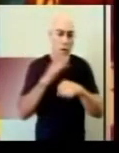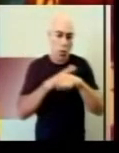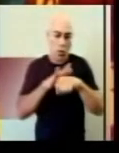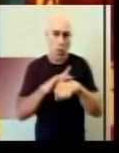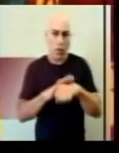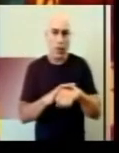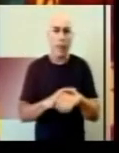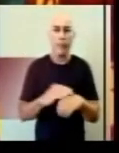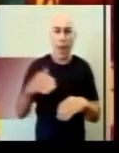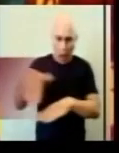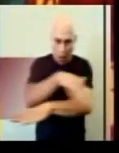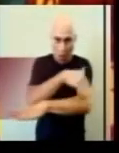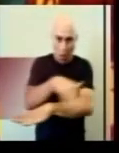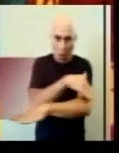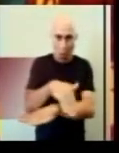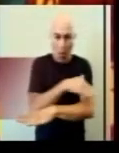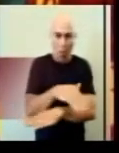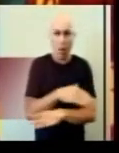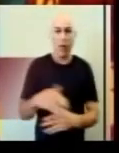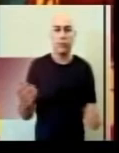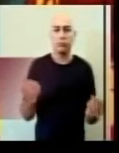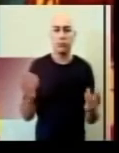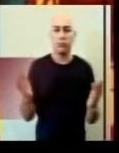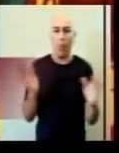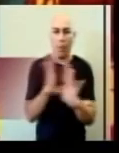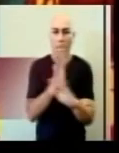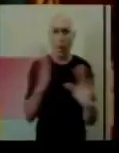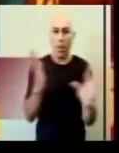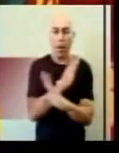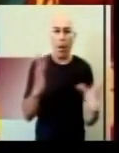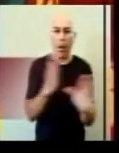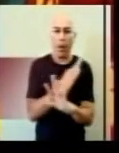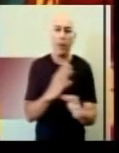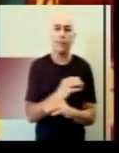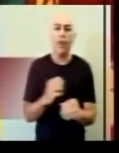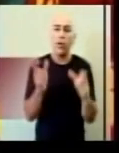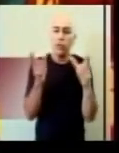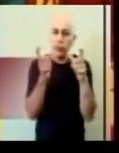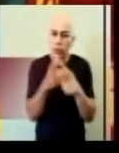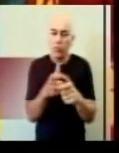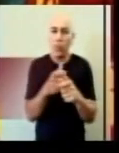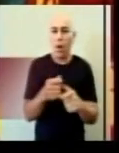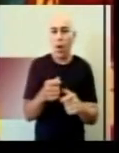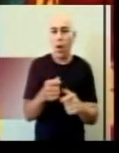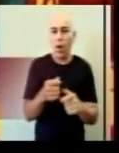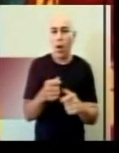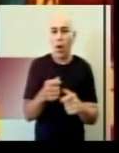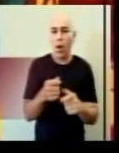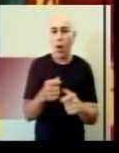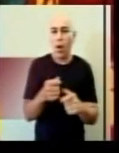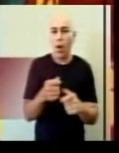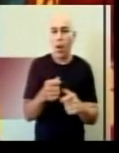vias públicas de aglomerações com a restrição de bebida alcoólica. Então, os